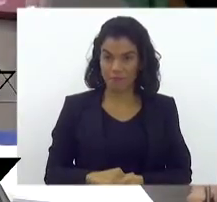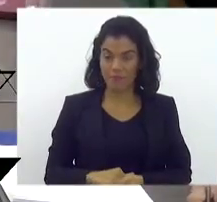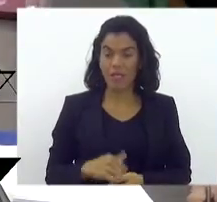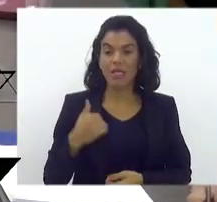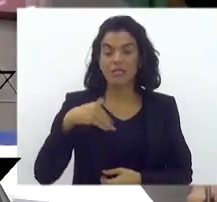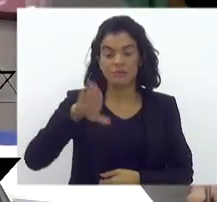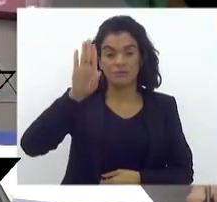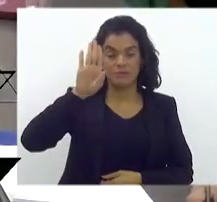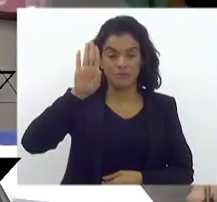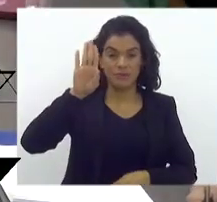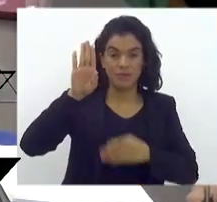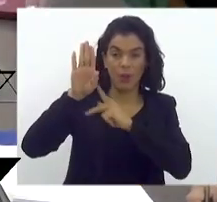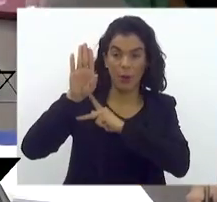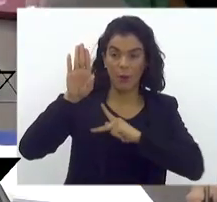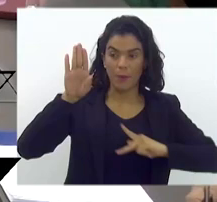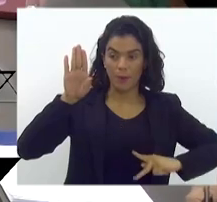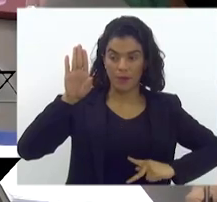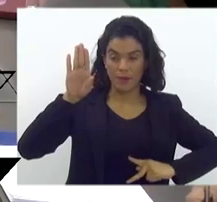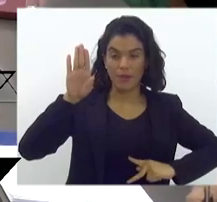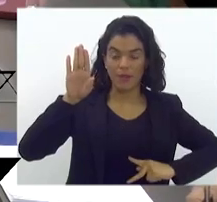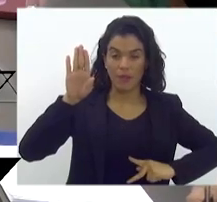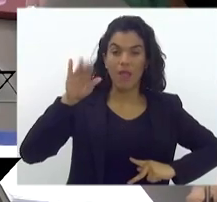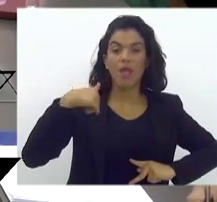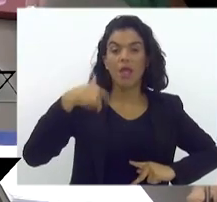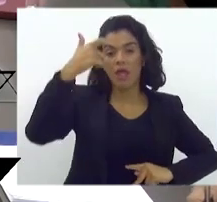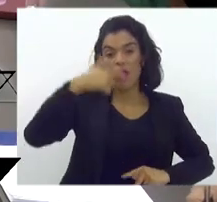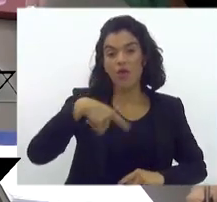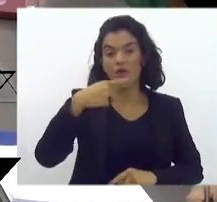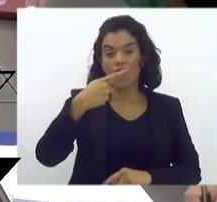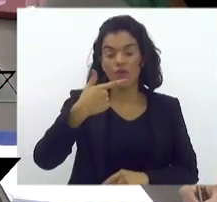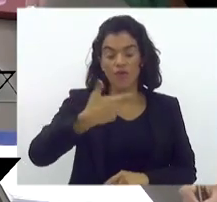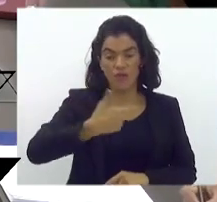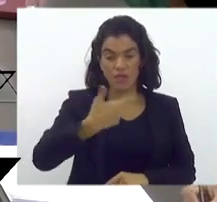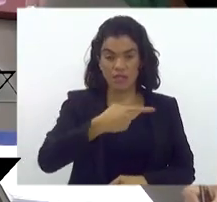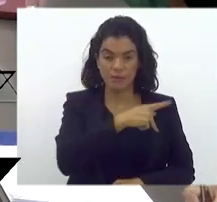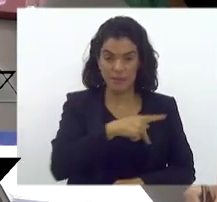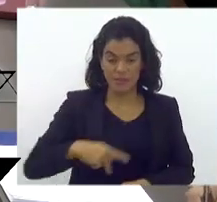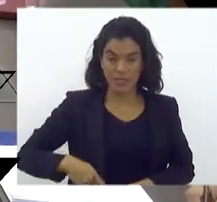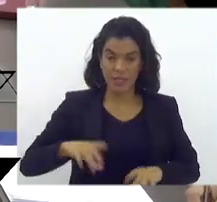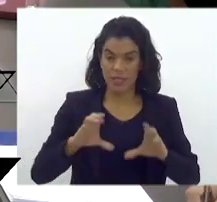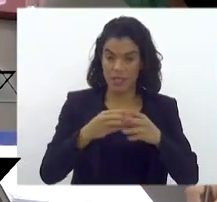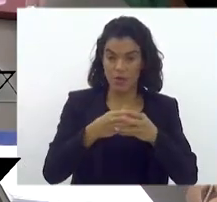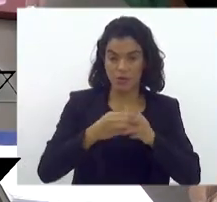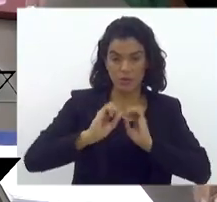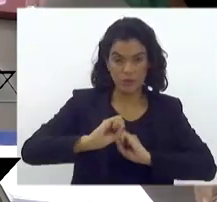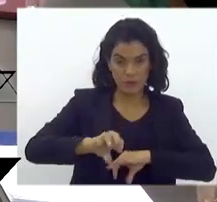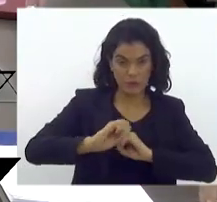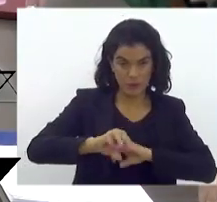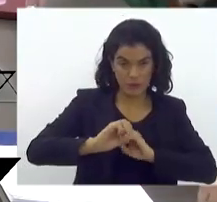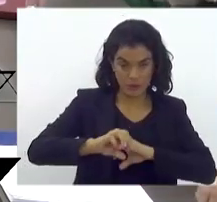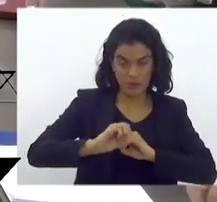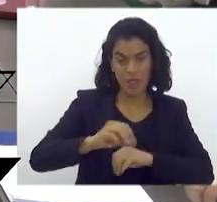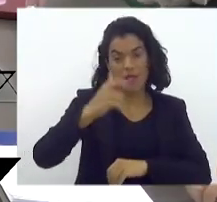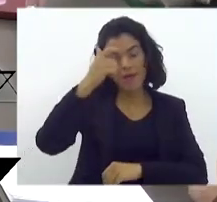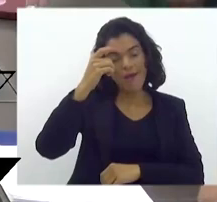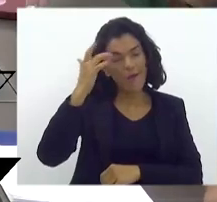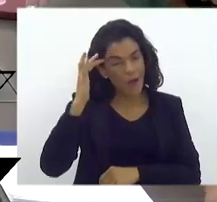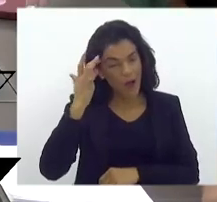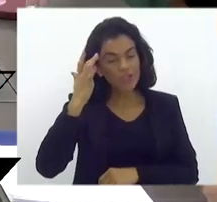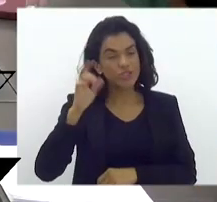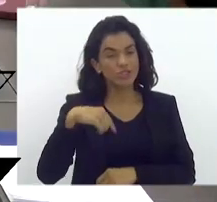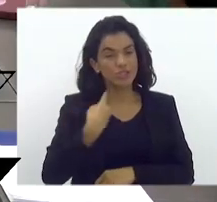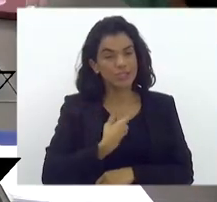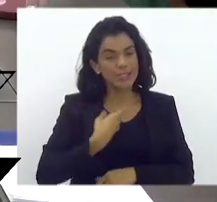Senhor presidente, só para, enquanto vice-presidente da Comissão de Educação, Eu acho que a gente